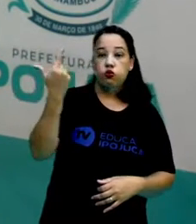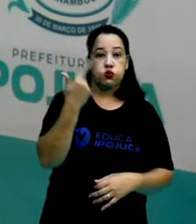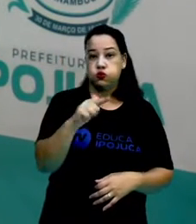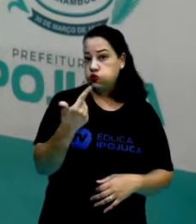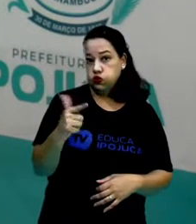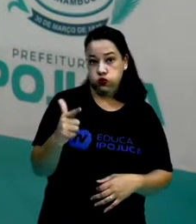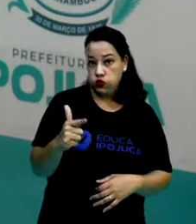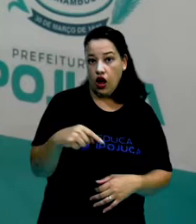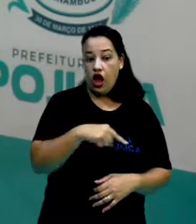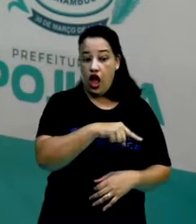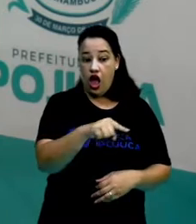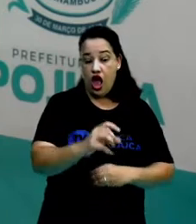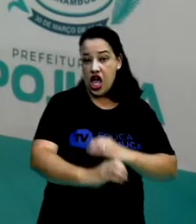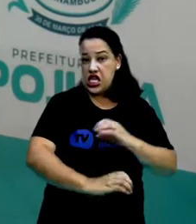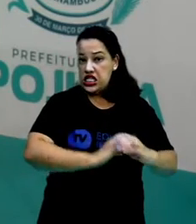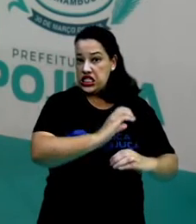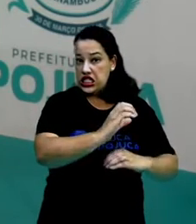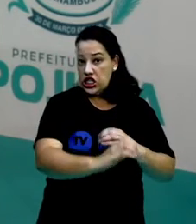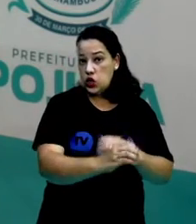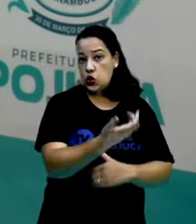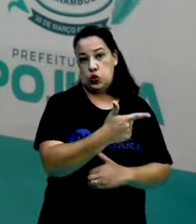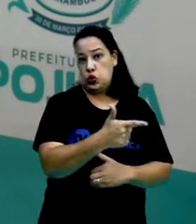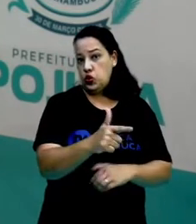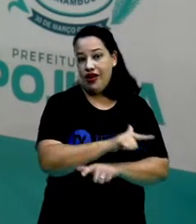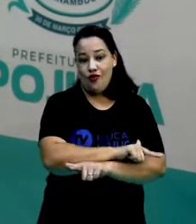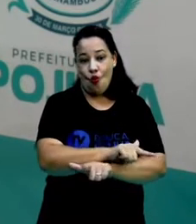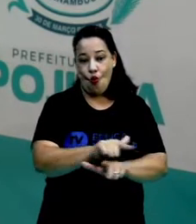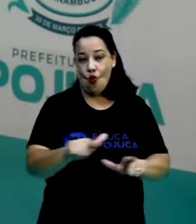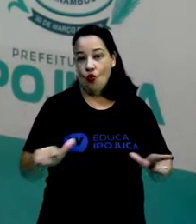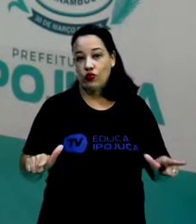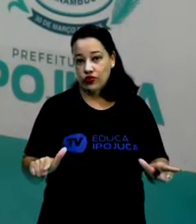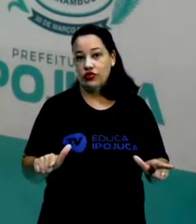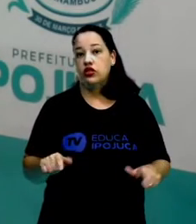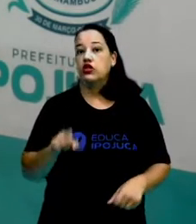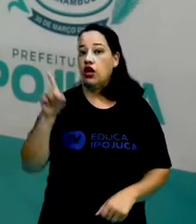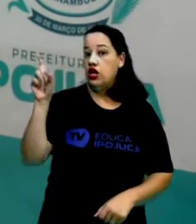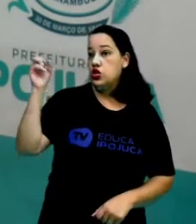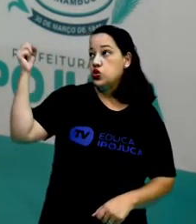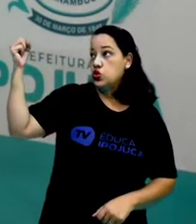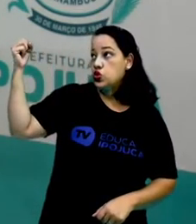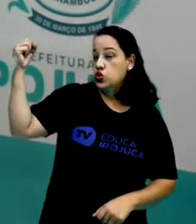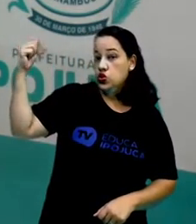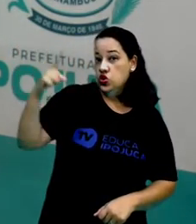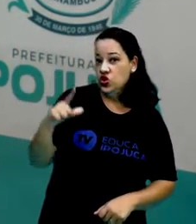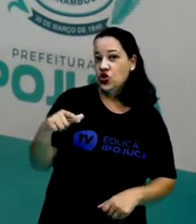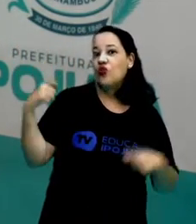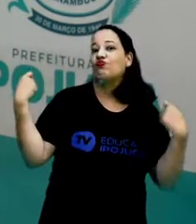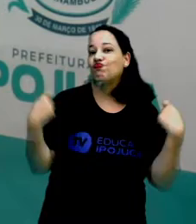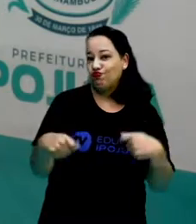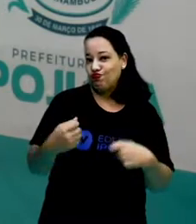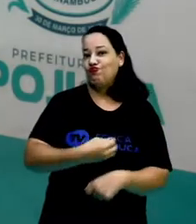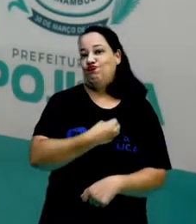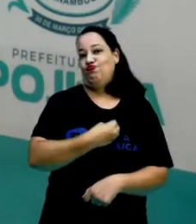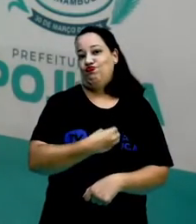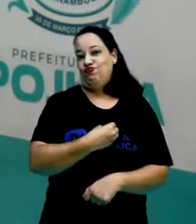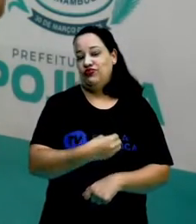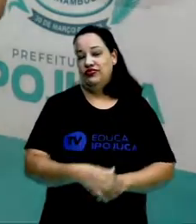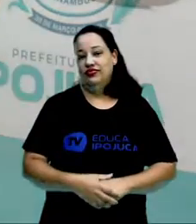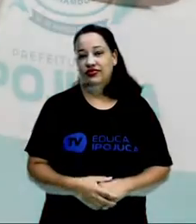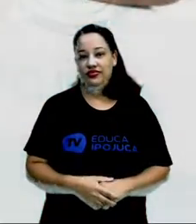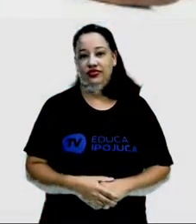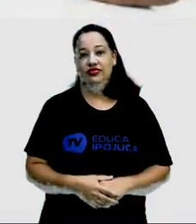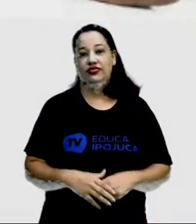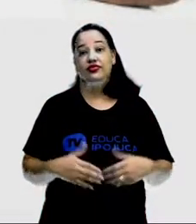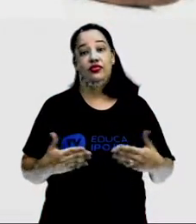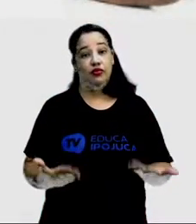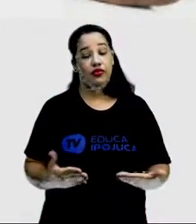etapas aconteceria. Ou seja, o Sol em sua plenitude e necessidade de existência.